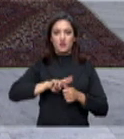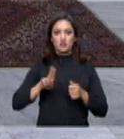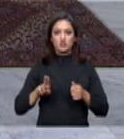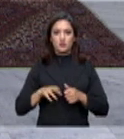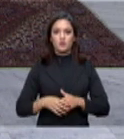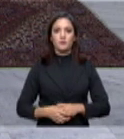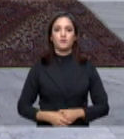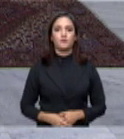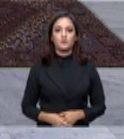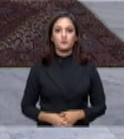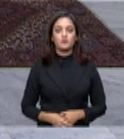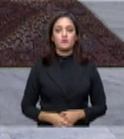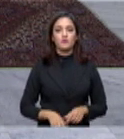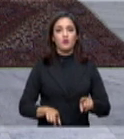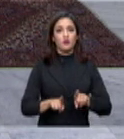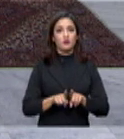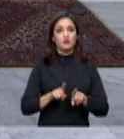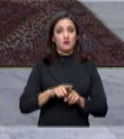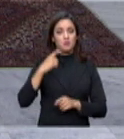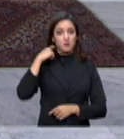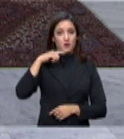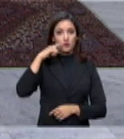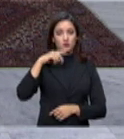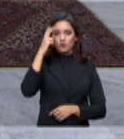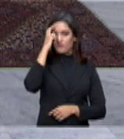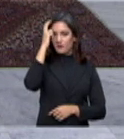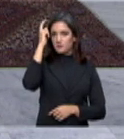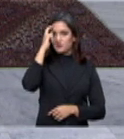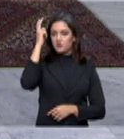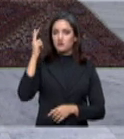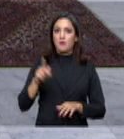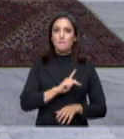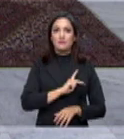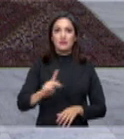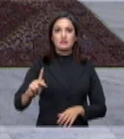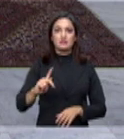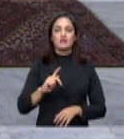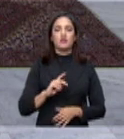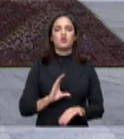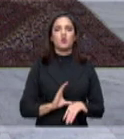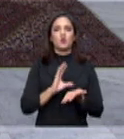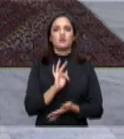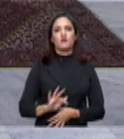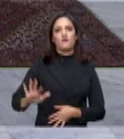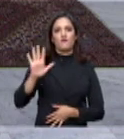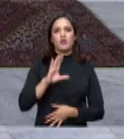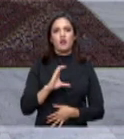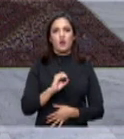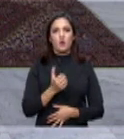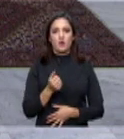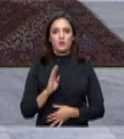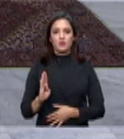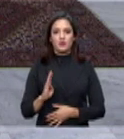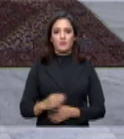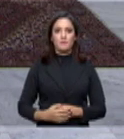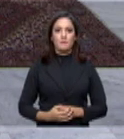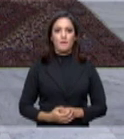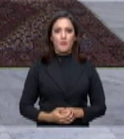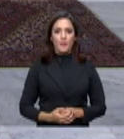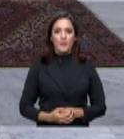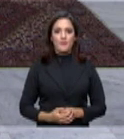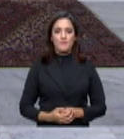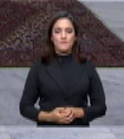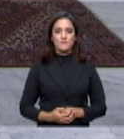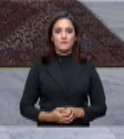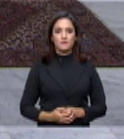Sua senhoria, o senhor doutor Felipe Santa Cruz, presidente do Conselho Federal da Ordem dos Advogados do Brasil. Sua